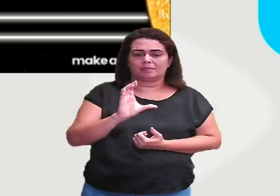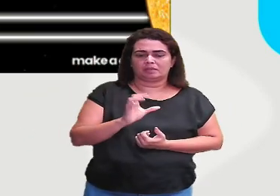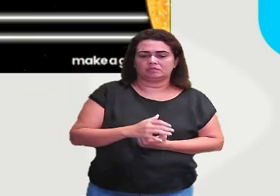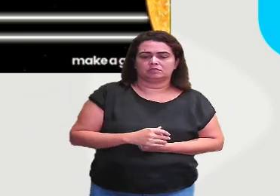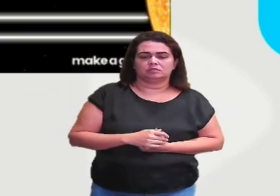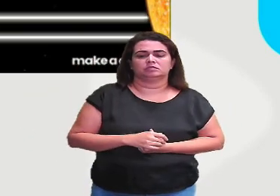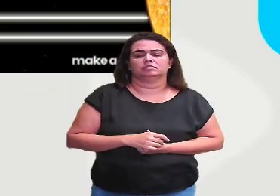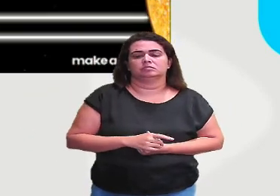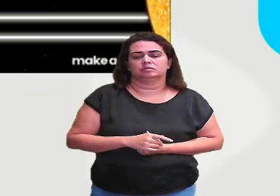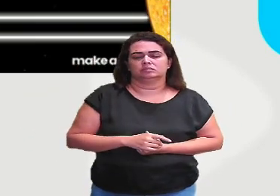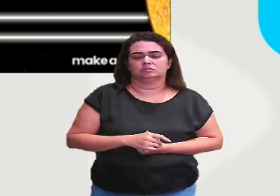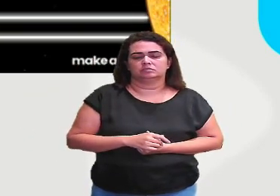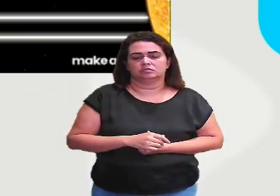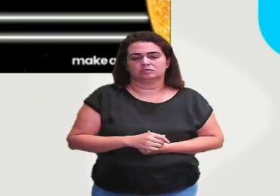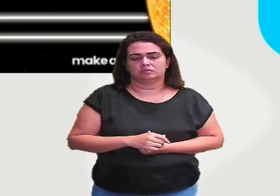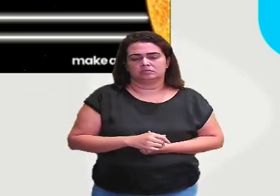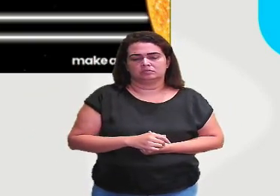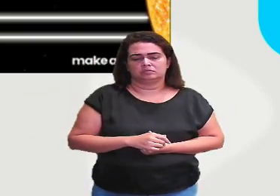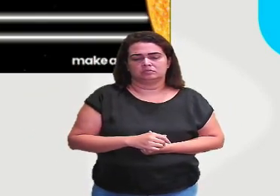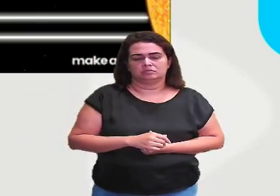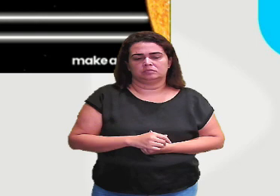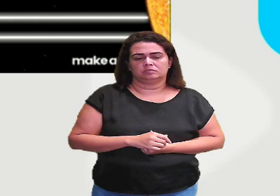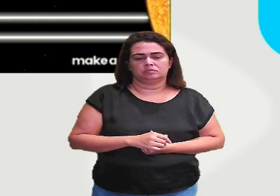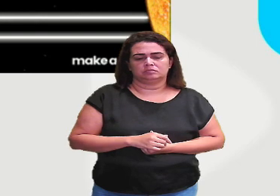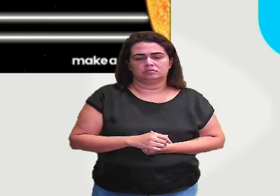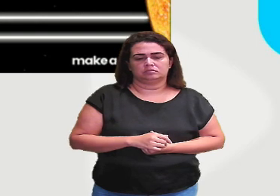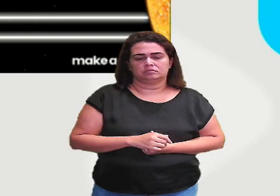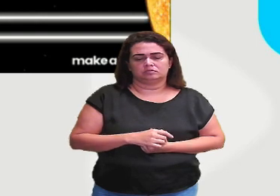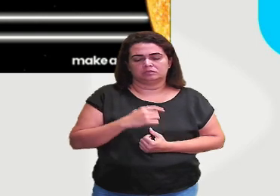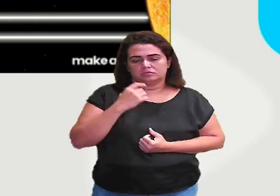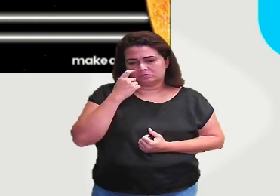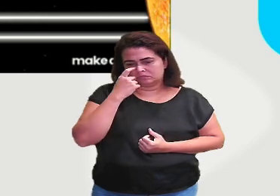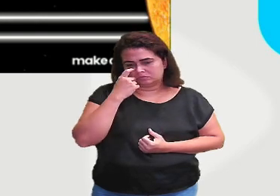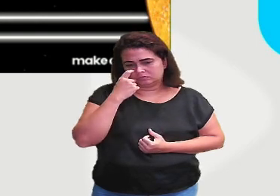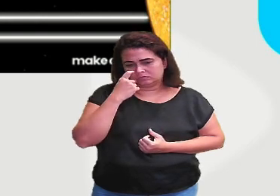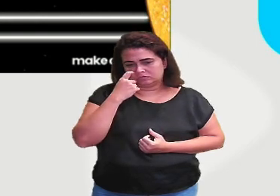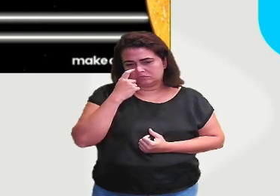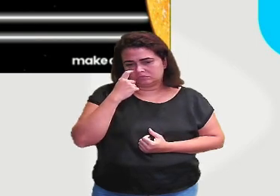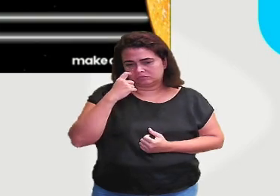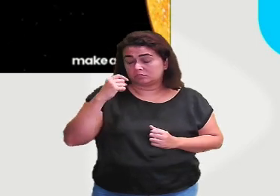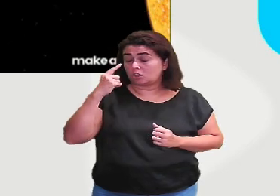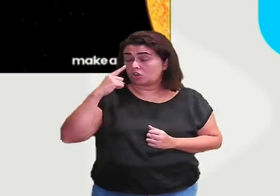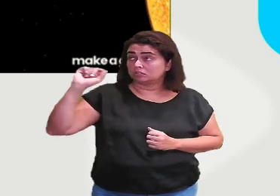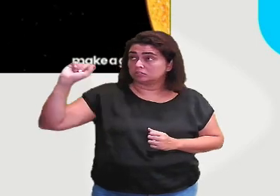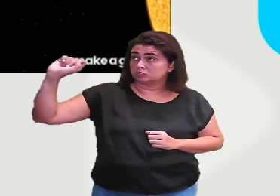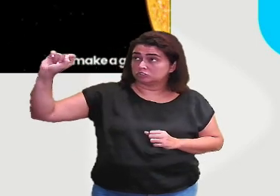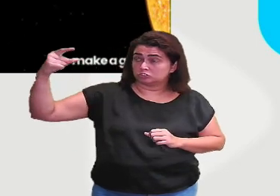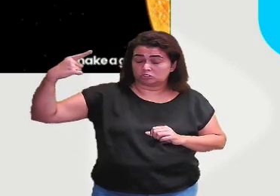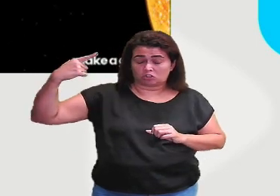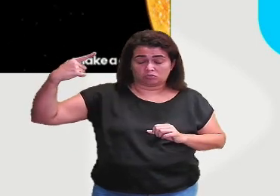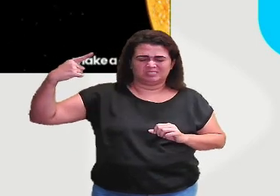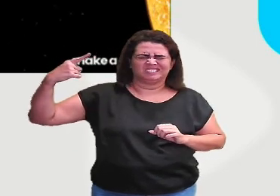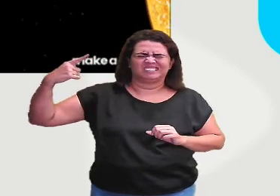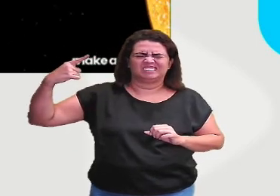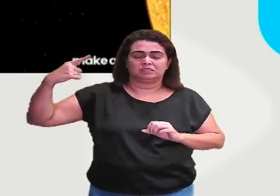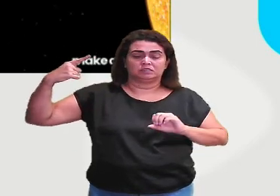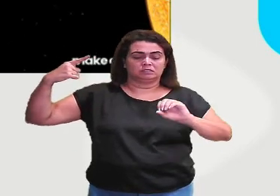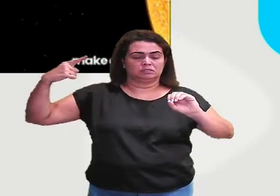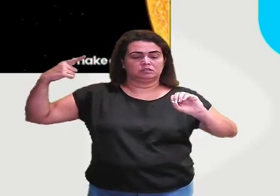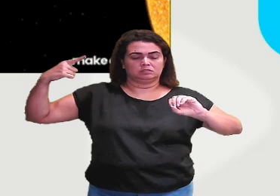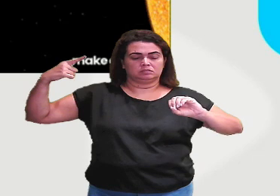esquerdo, né, canto direito da tela. O equinócio de março, você observa que o Sol ele atinge os